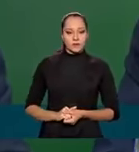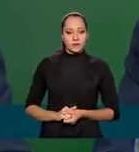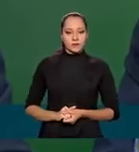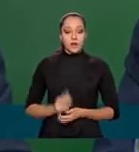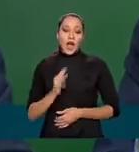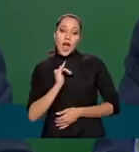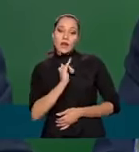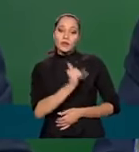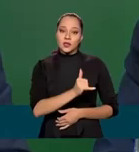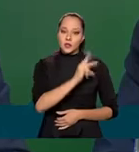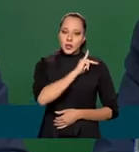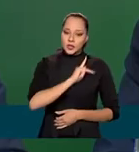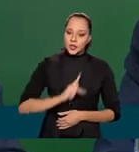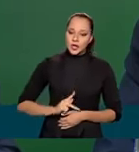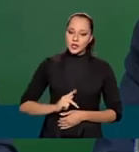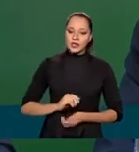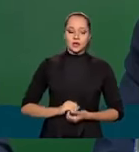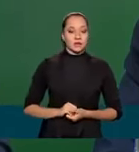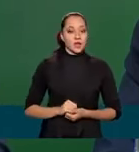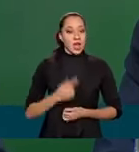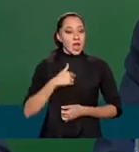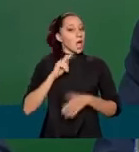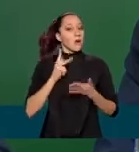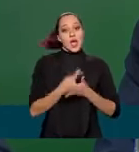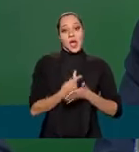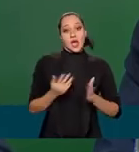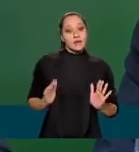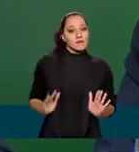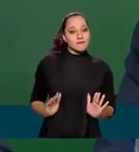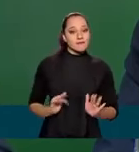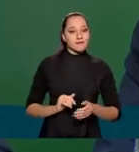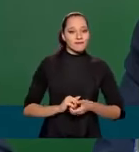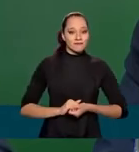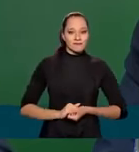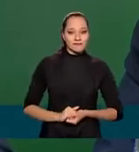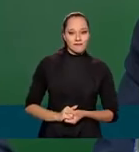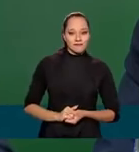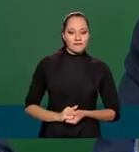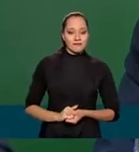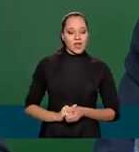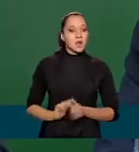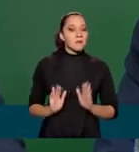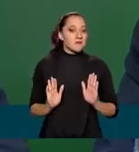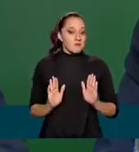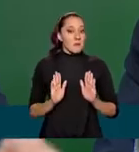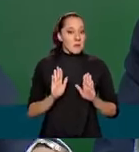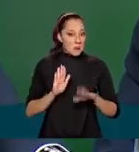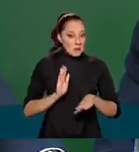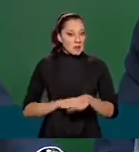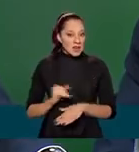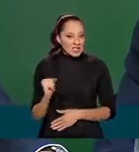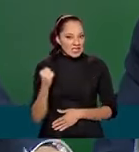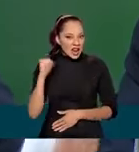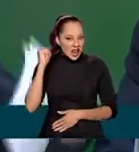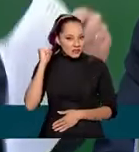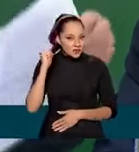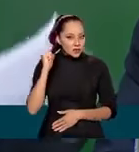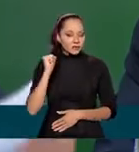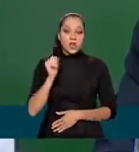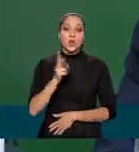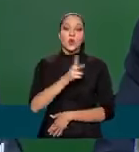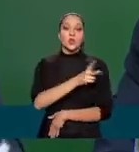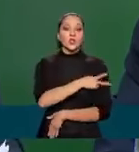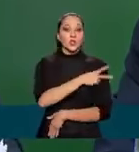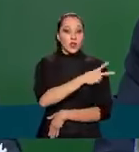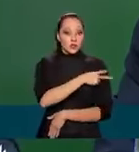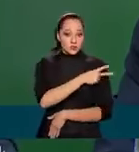comunique o presidente me equivoquei O mais grave é o chefe